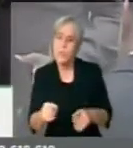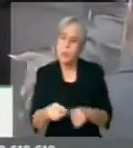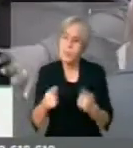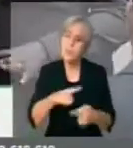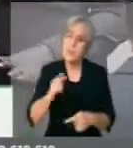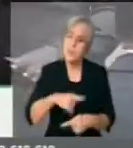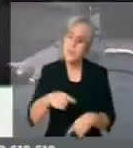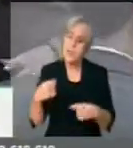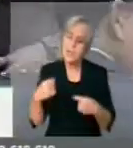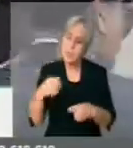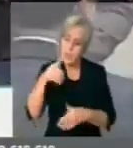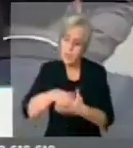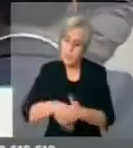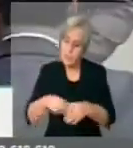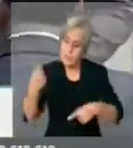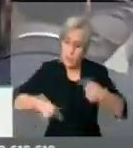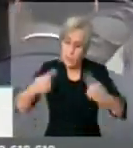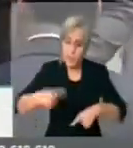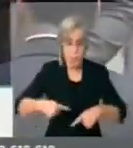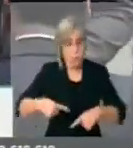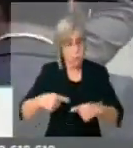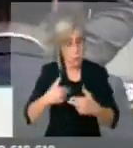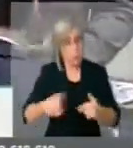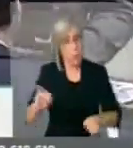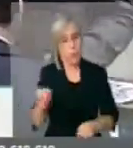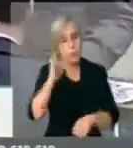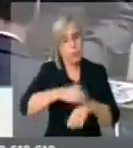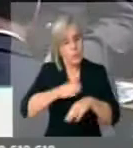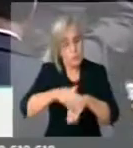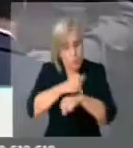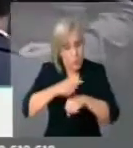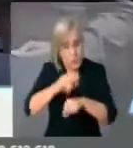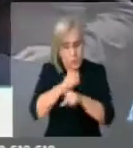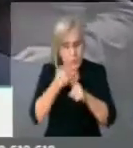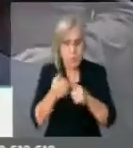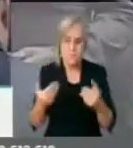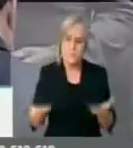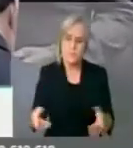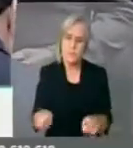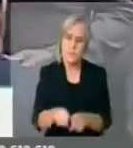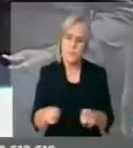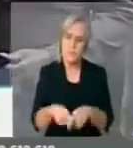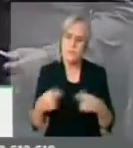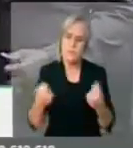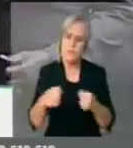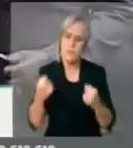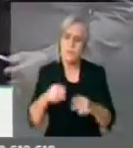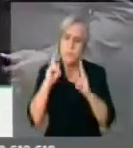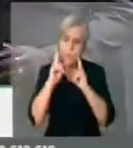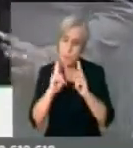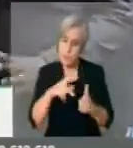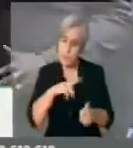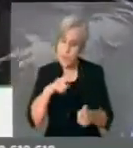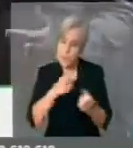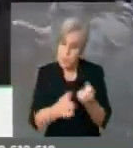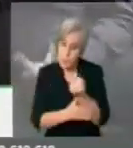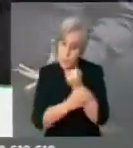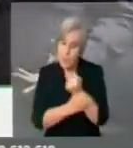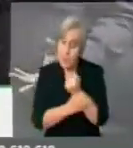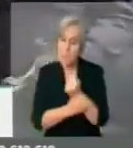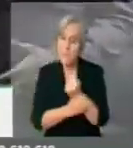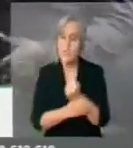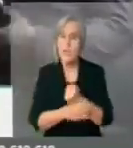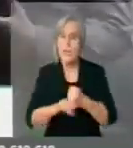país, nós queremos discuti-la, é evidente. Mas também é preciso que haja uma garantia de ir além